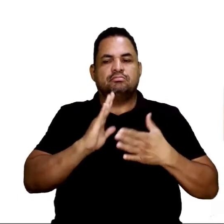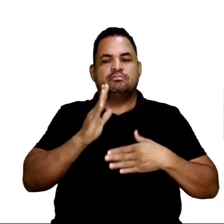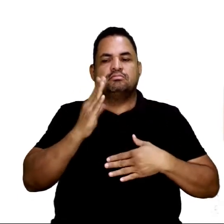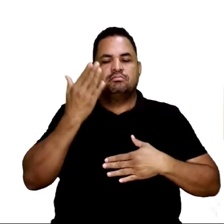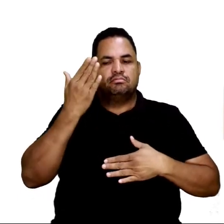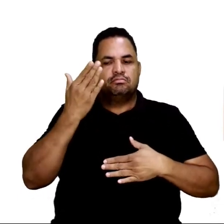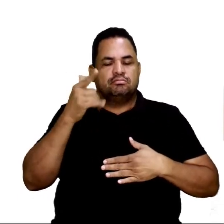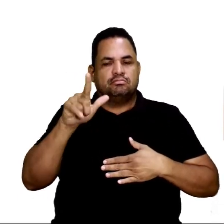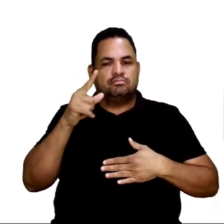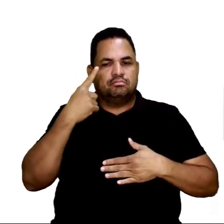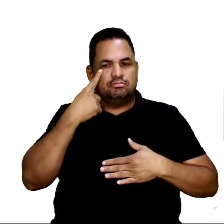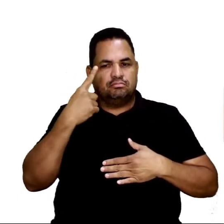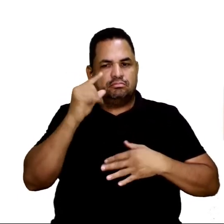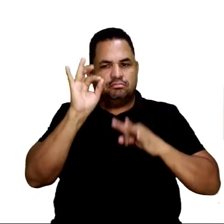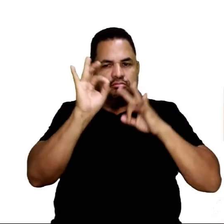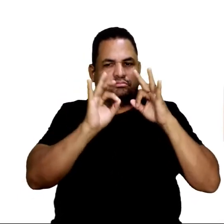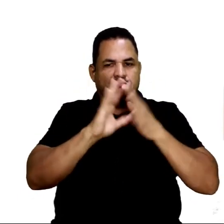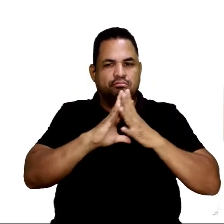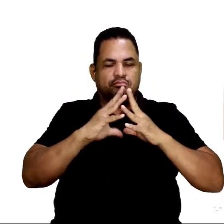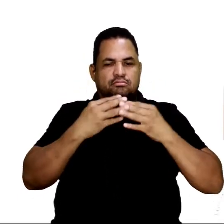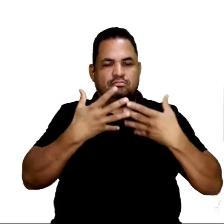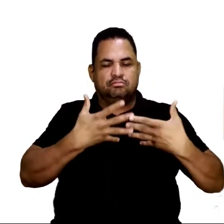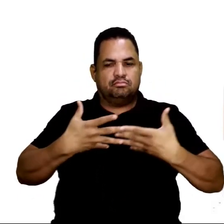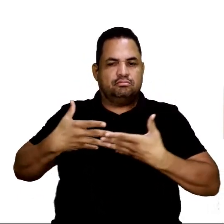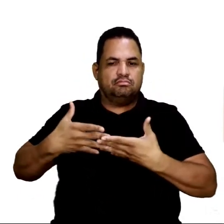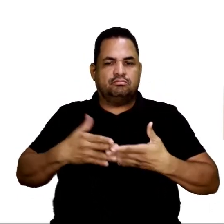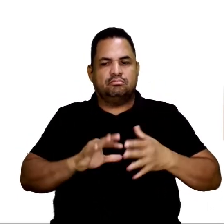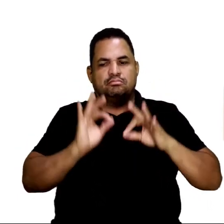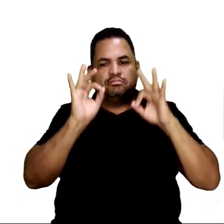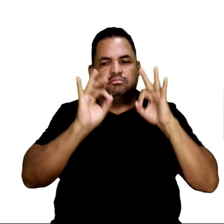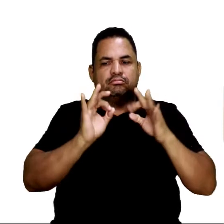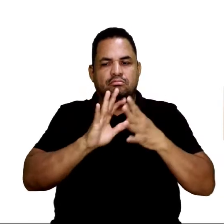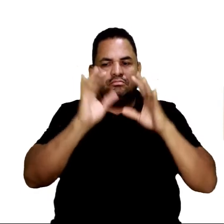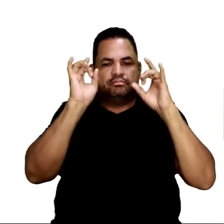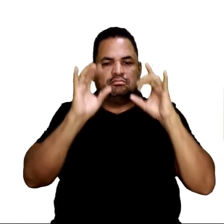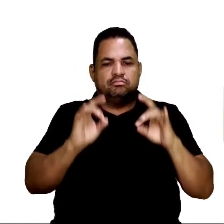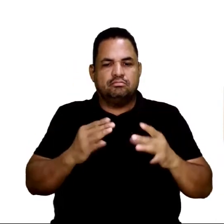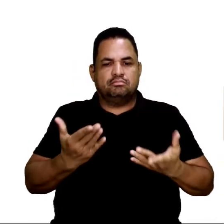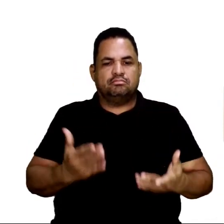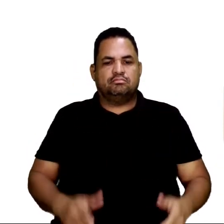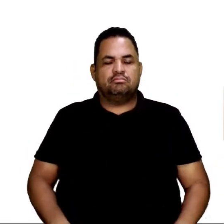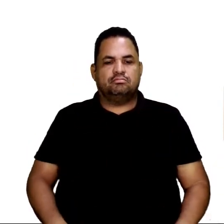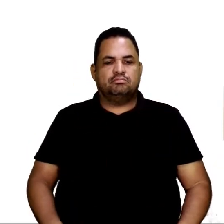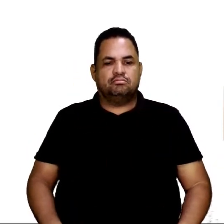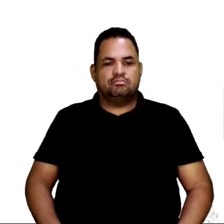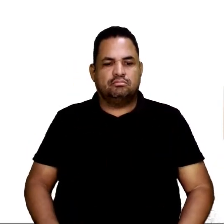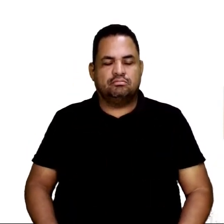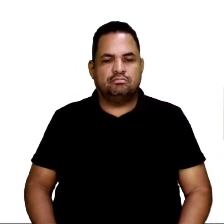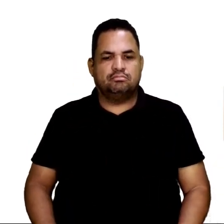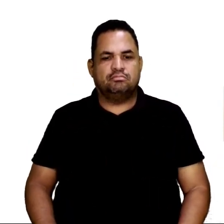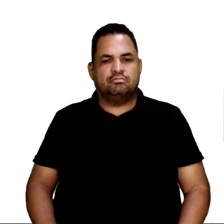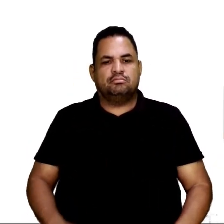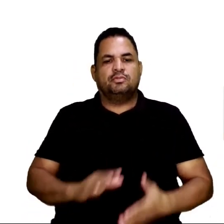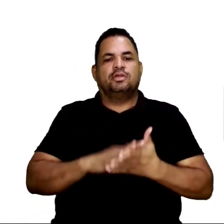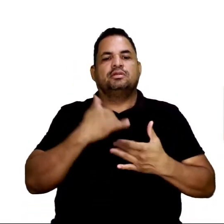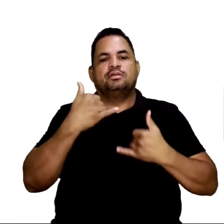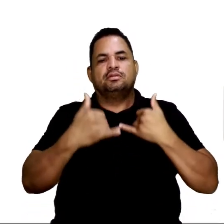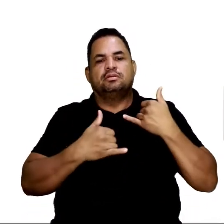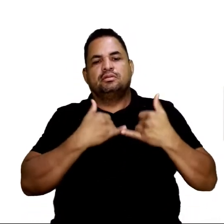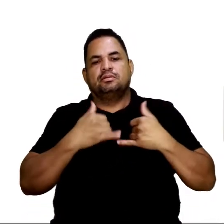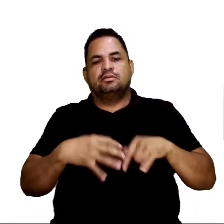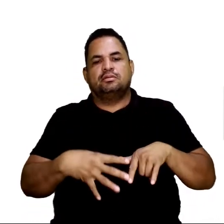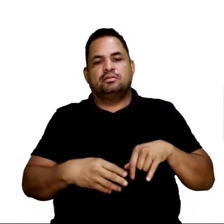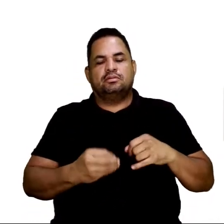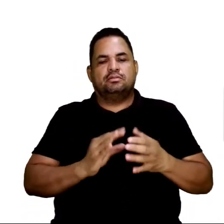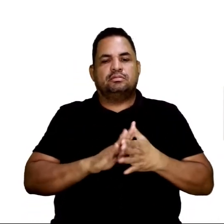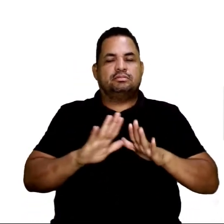ver esses traços todos desse bebê, tá? Tem hora que aí, com o desenvolvimento dele, ele começa a brincar com o cordão umbilical, e aí que